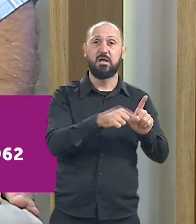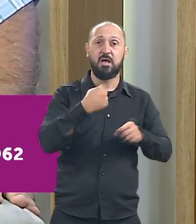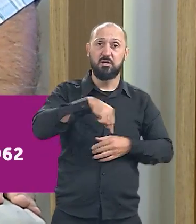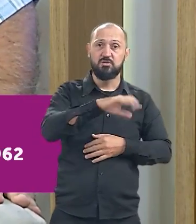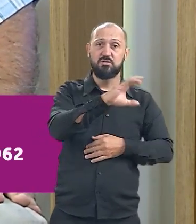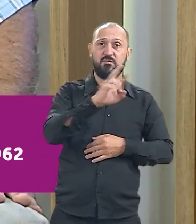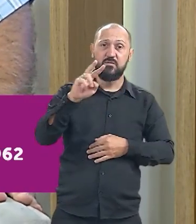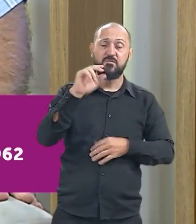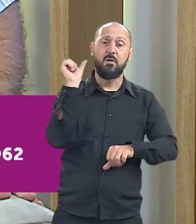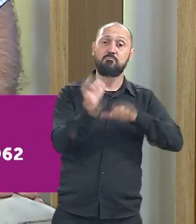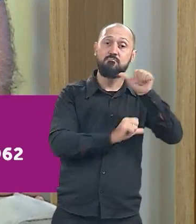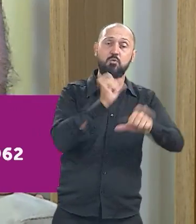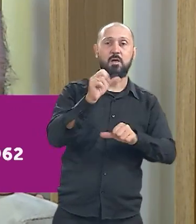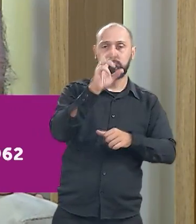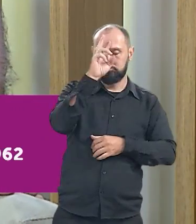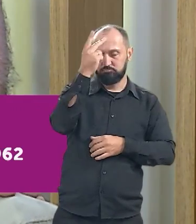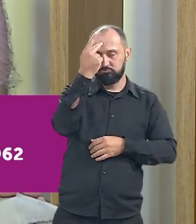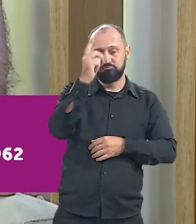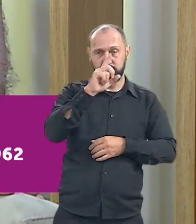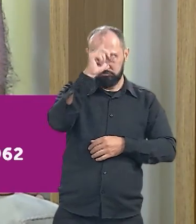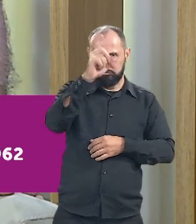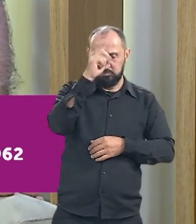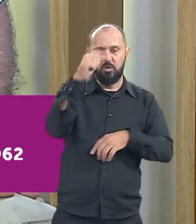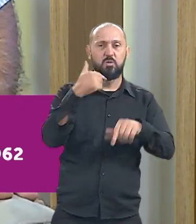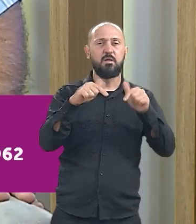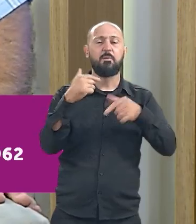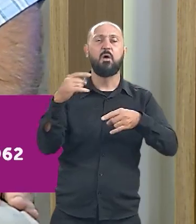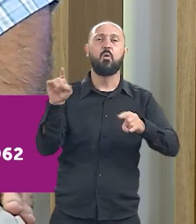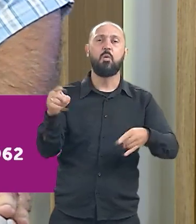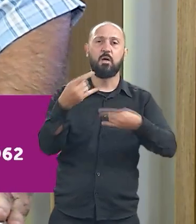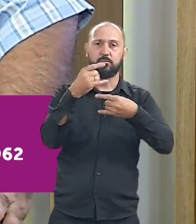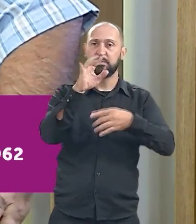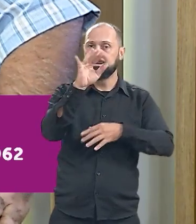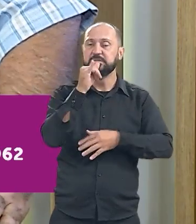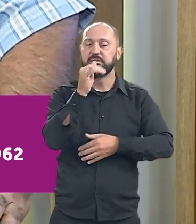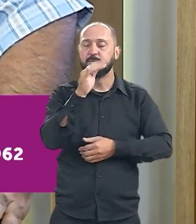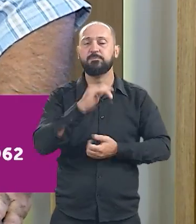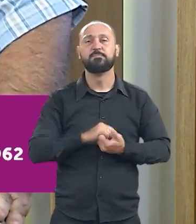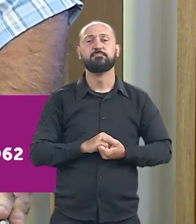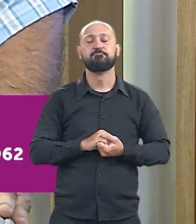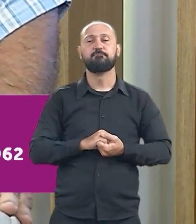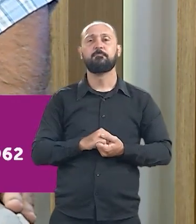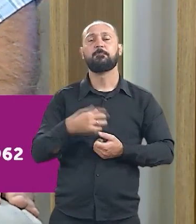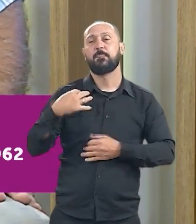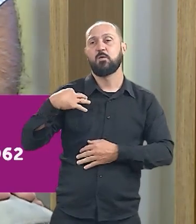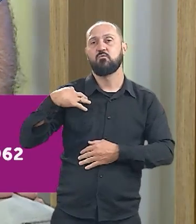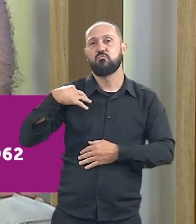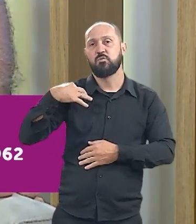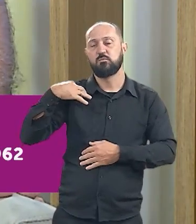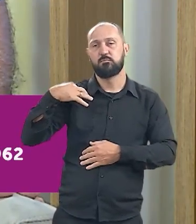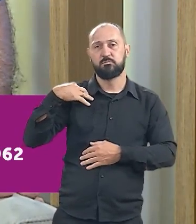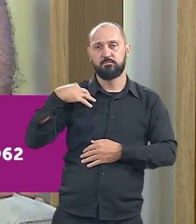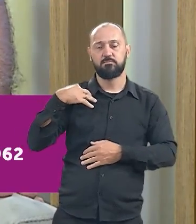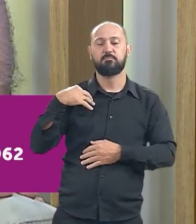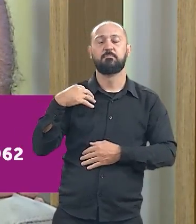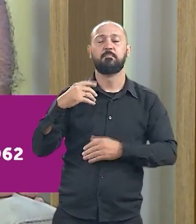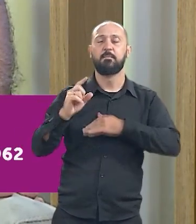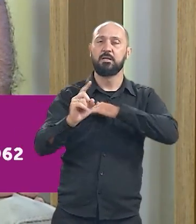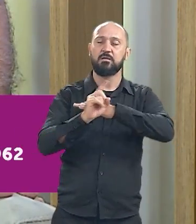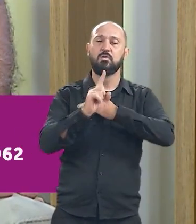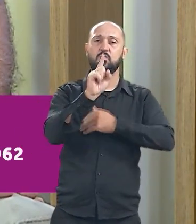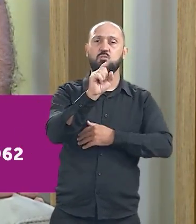trabalhos online. Por exemplo, o voluntário para atender 188, ele ia no posto